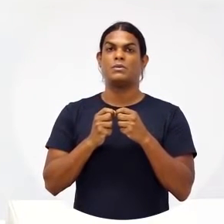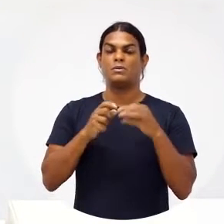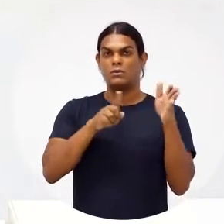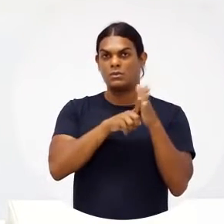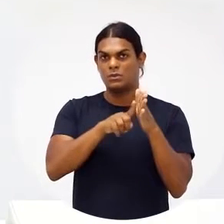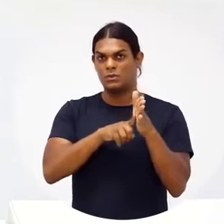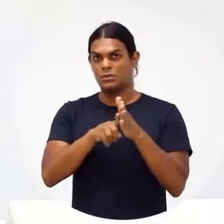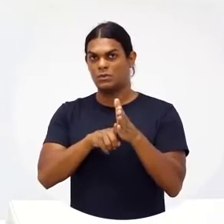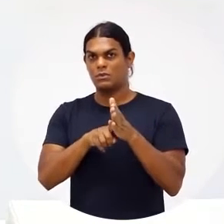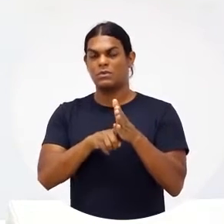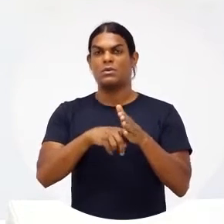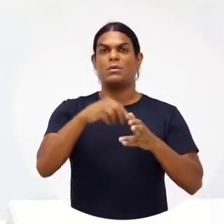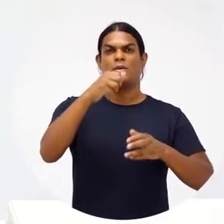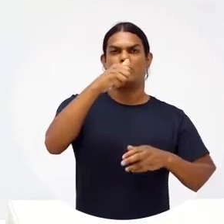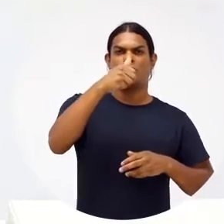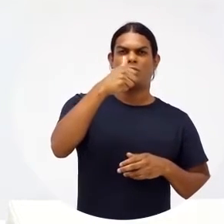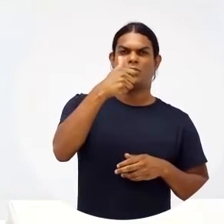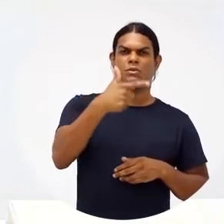trabalhador, há